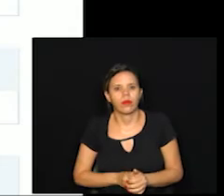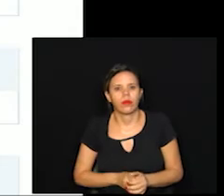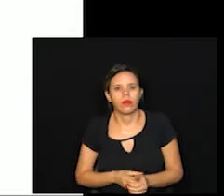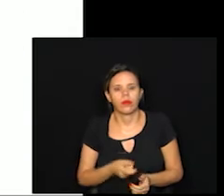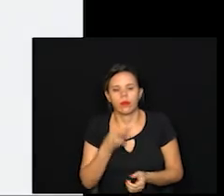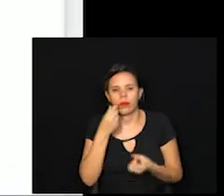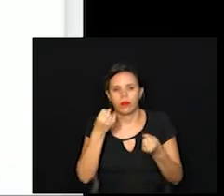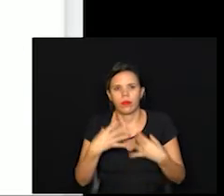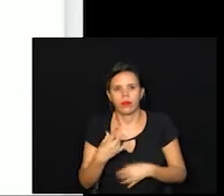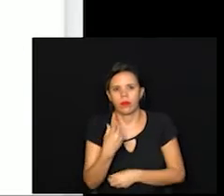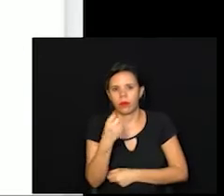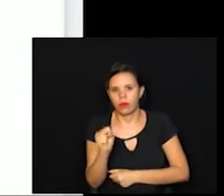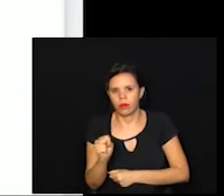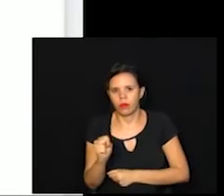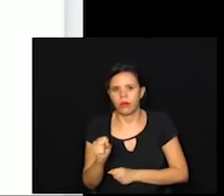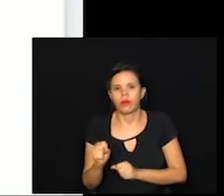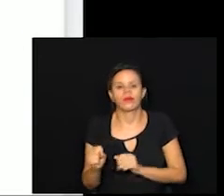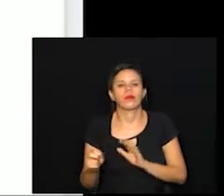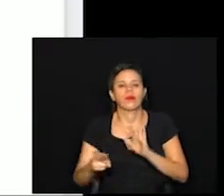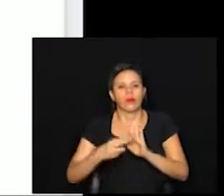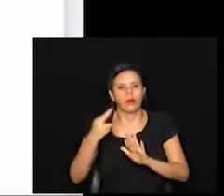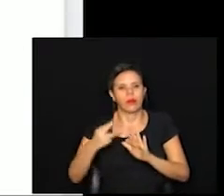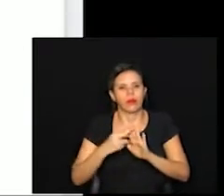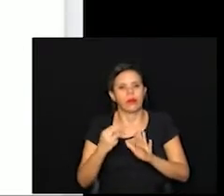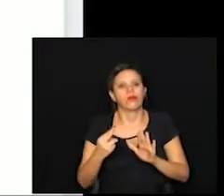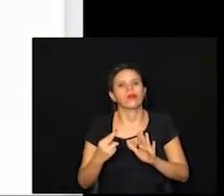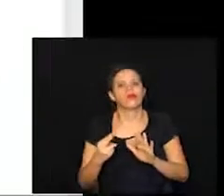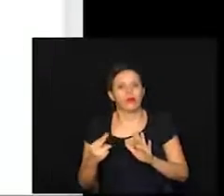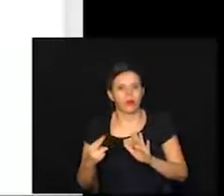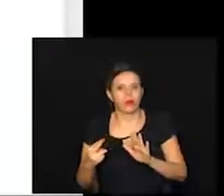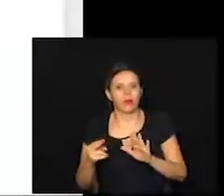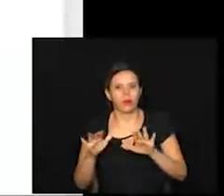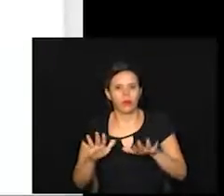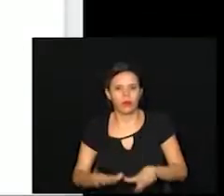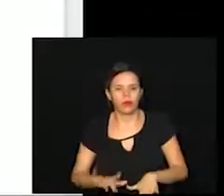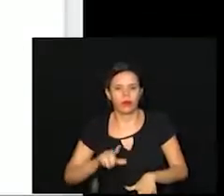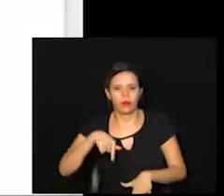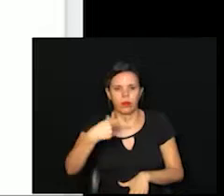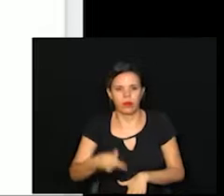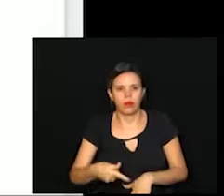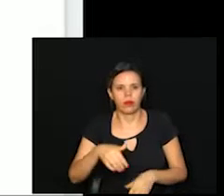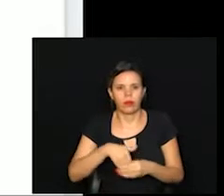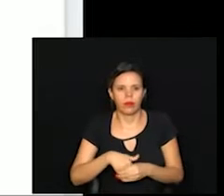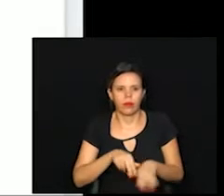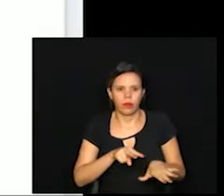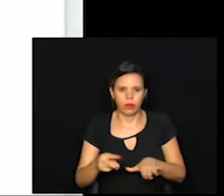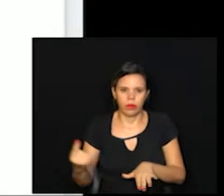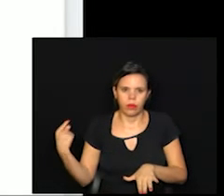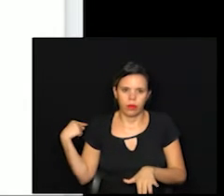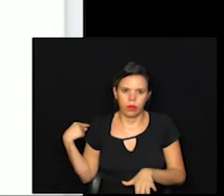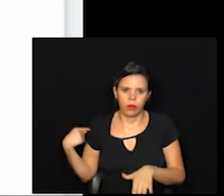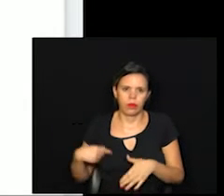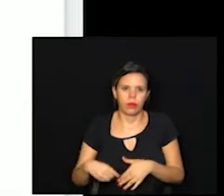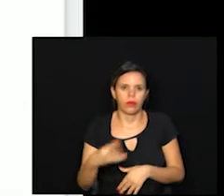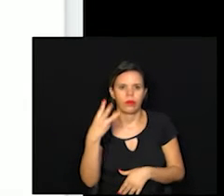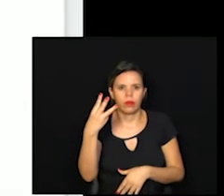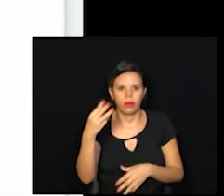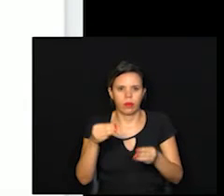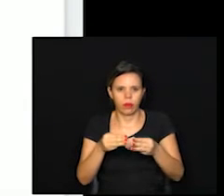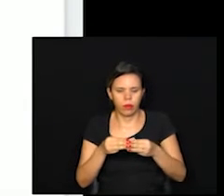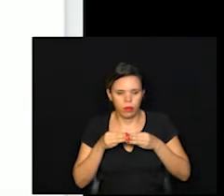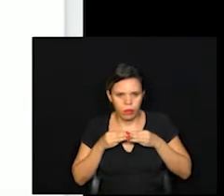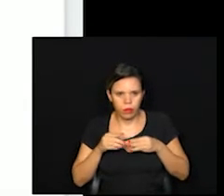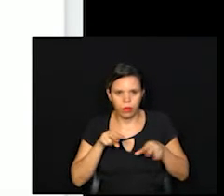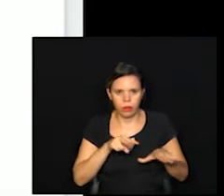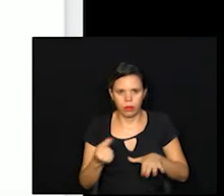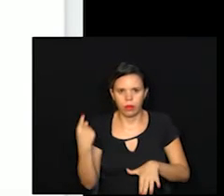olha, são 18 requerimentos, incluindo os que ficaram para votação na semana passada, 3 moções da